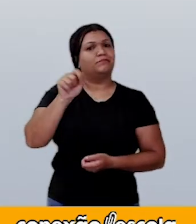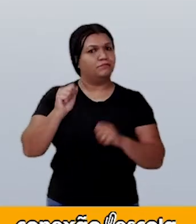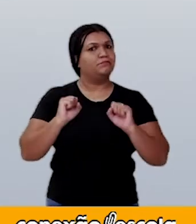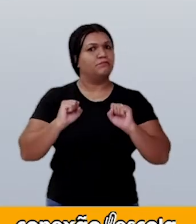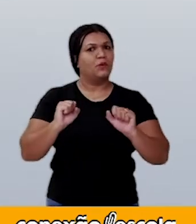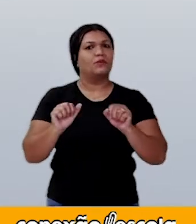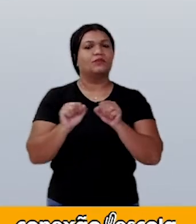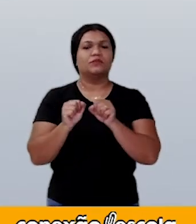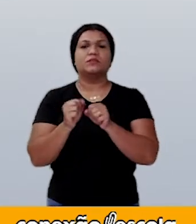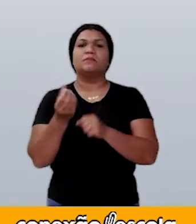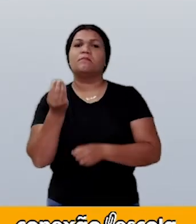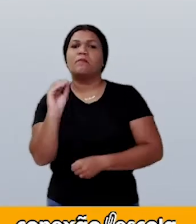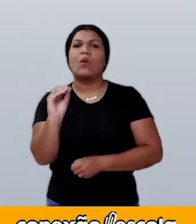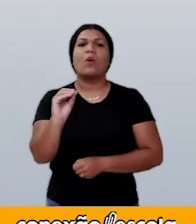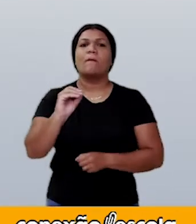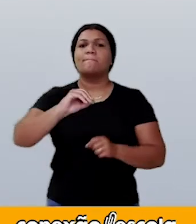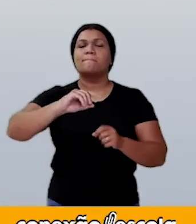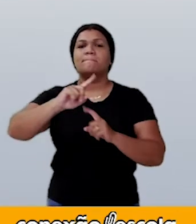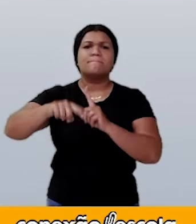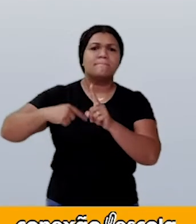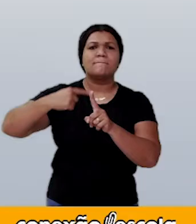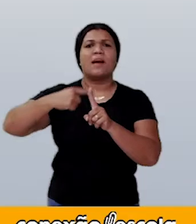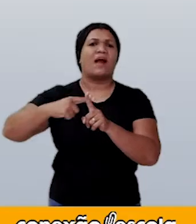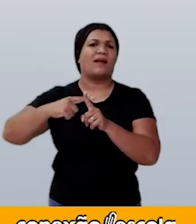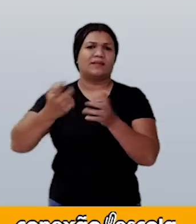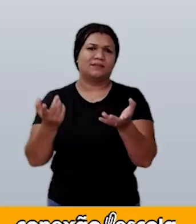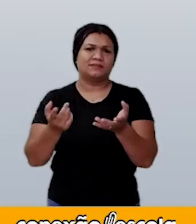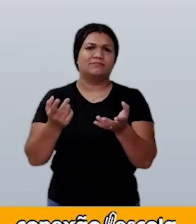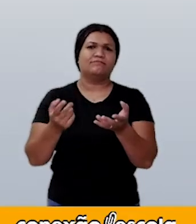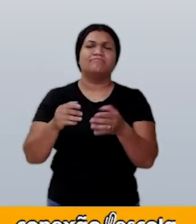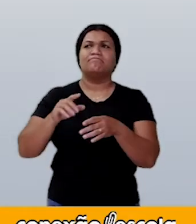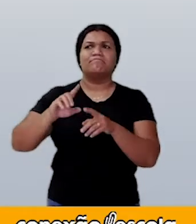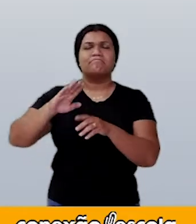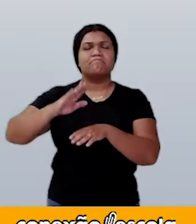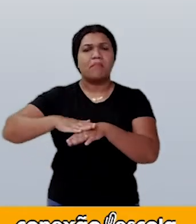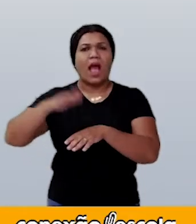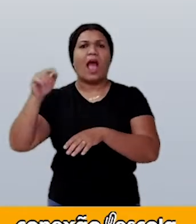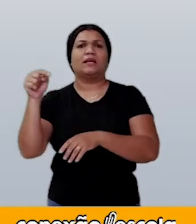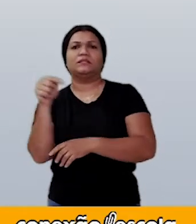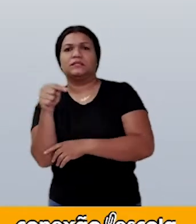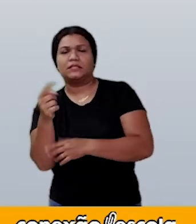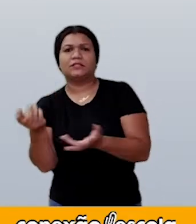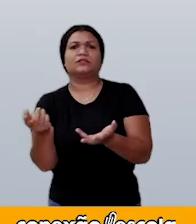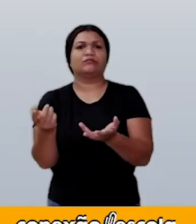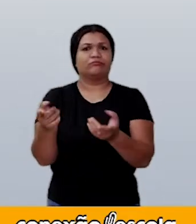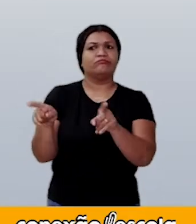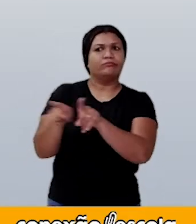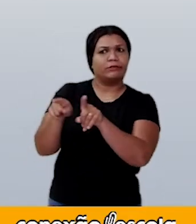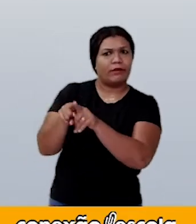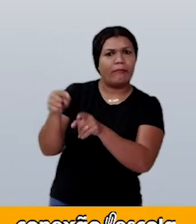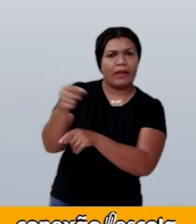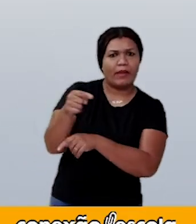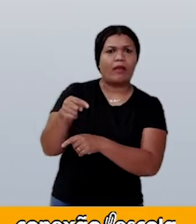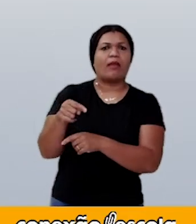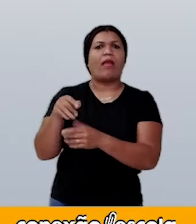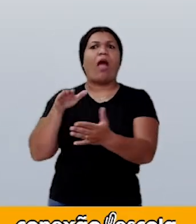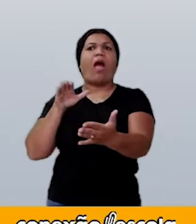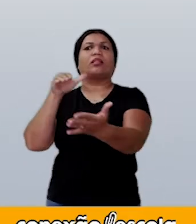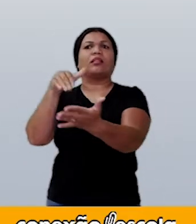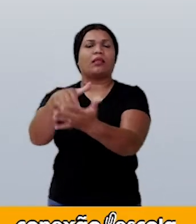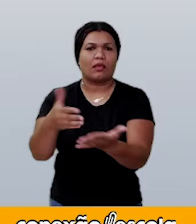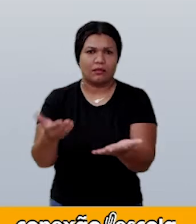um conectivo de adição, como além disso, inclusive,